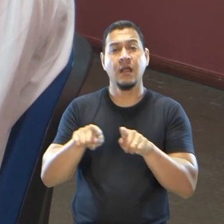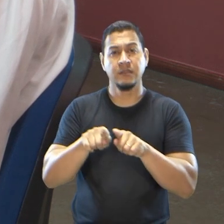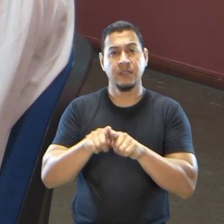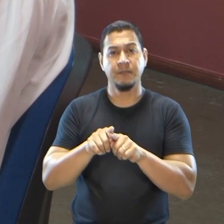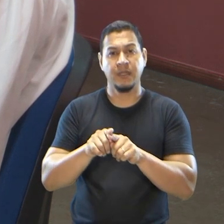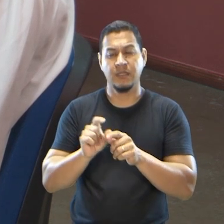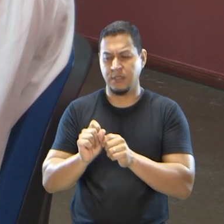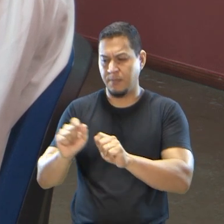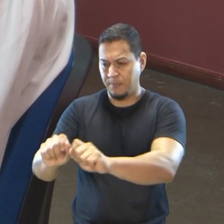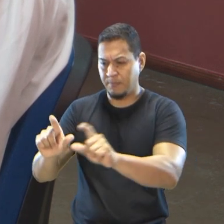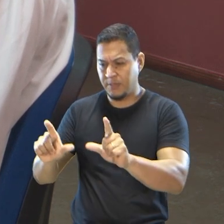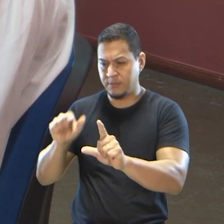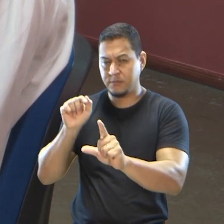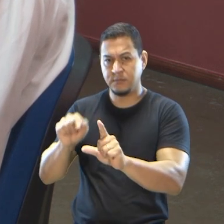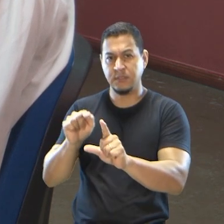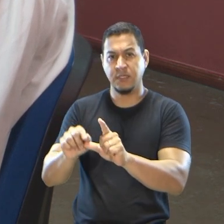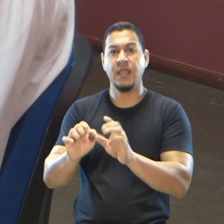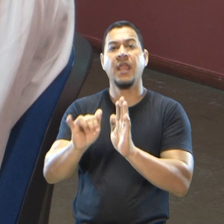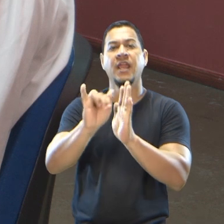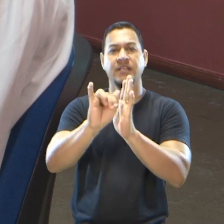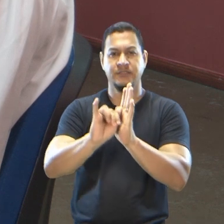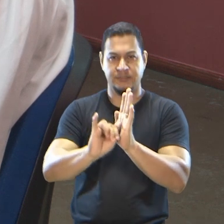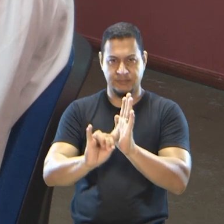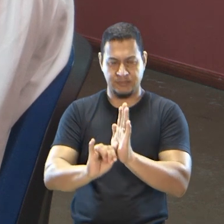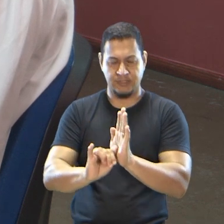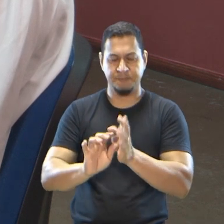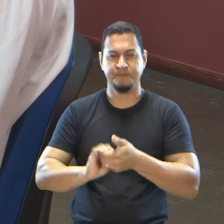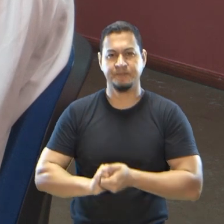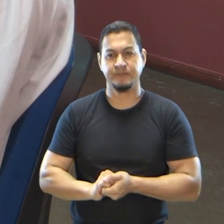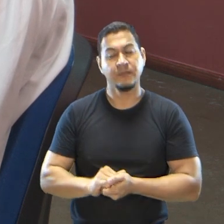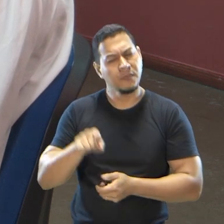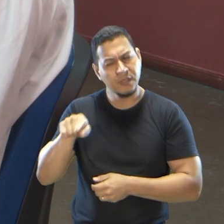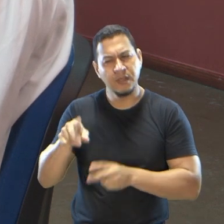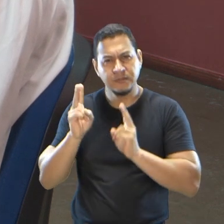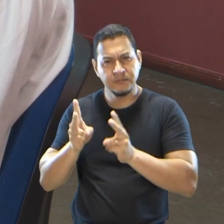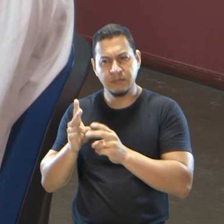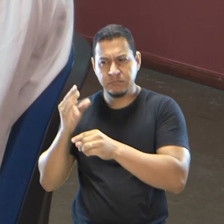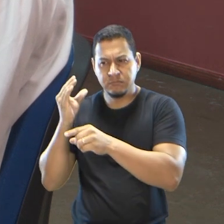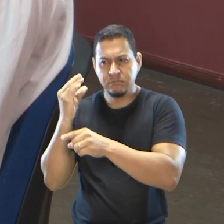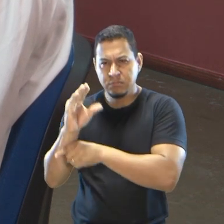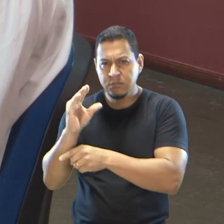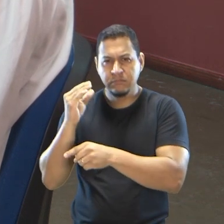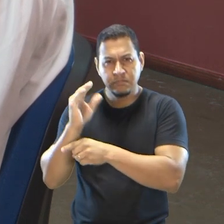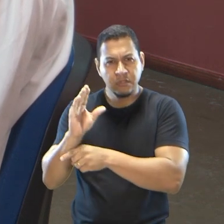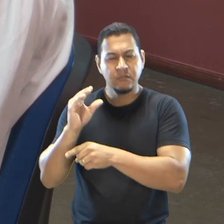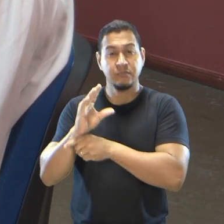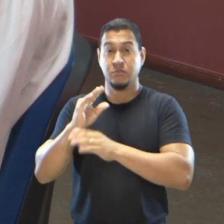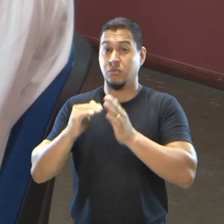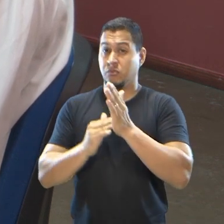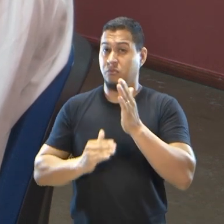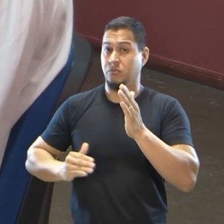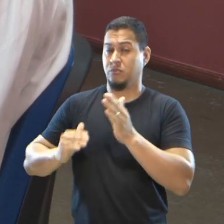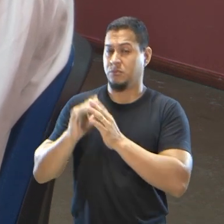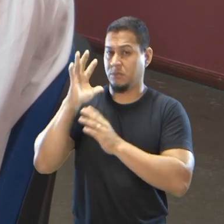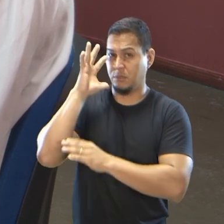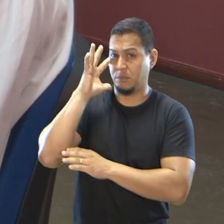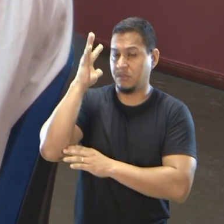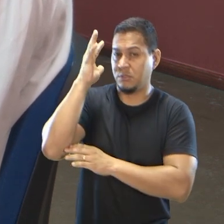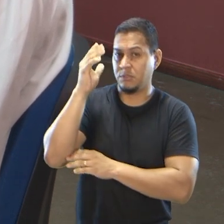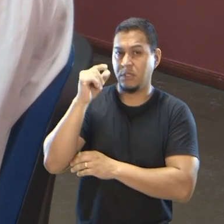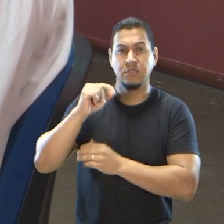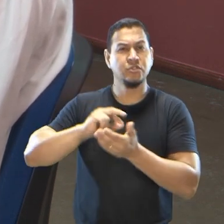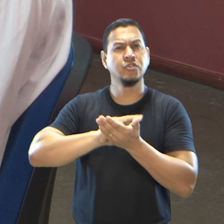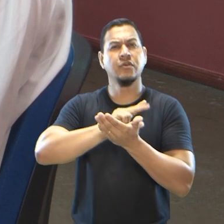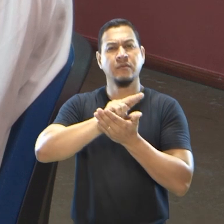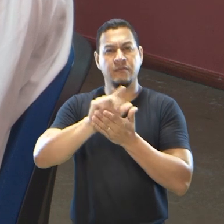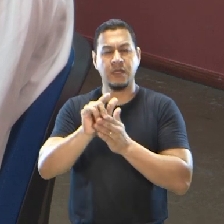ufrr.br/ppgsbio, na abinha lá chamada de editais, classe, né? E lá sempre a gente posta tudo o que está acontecendo